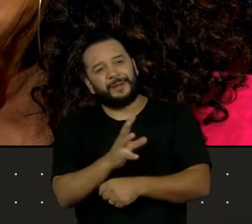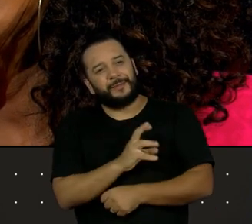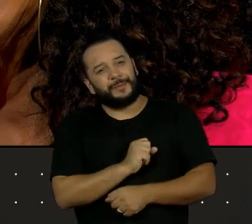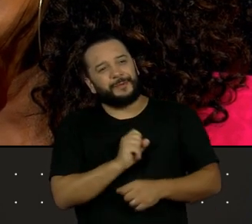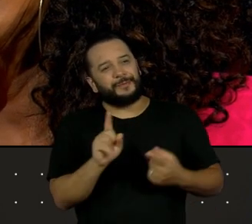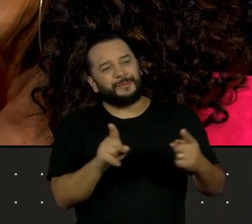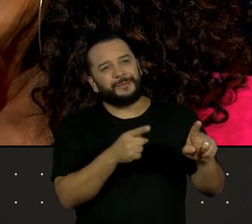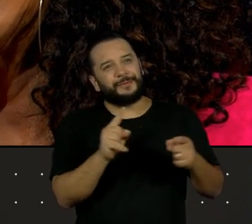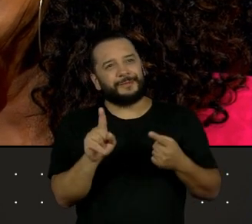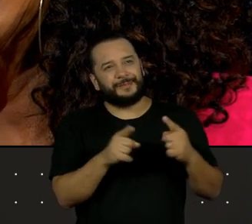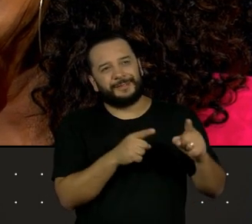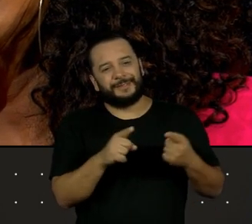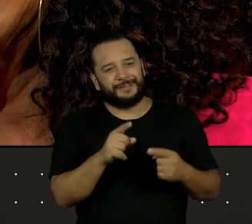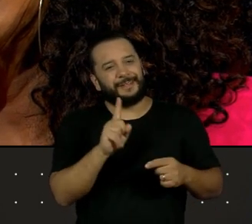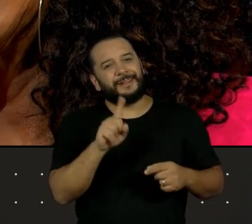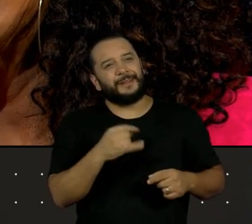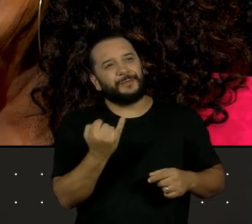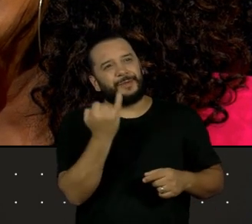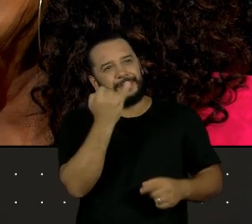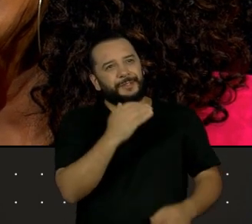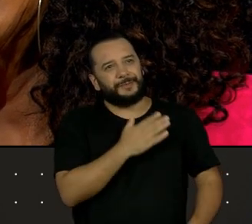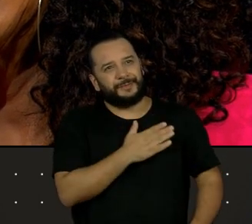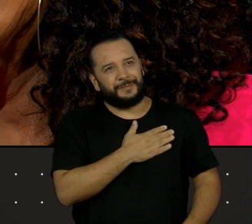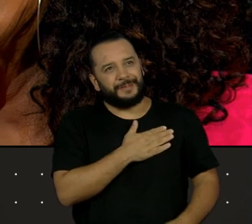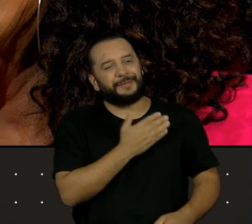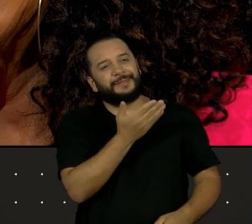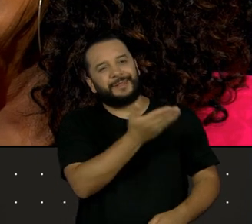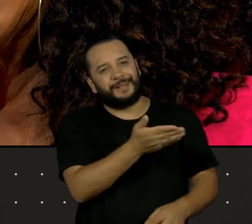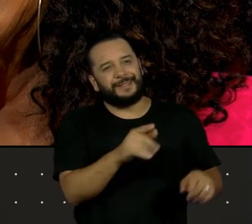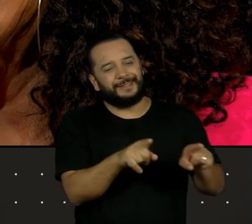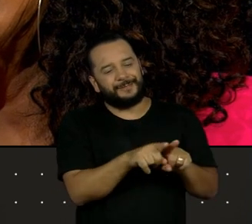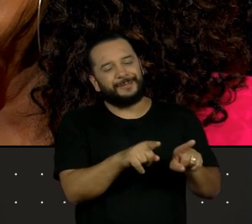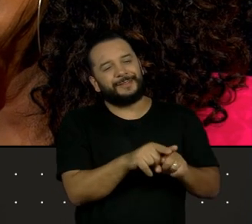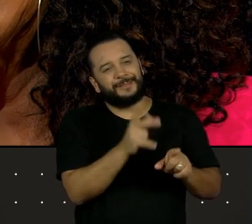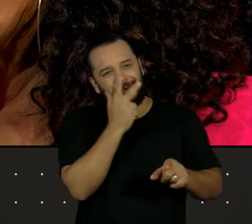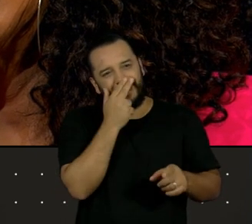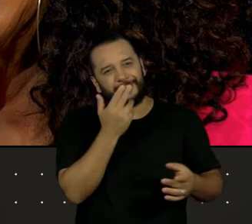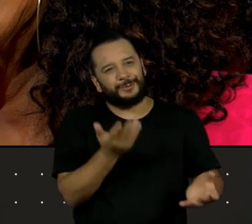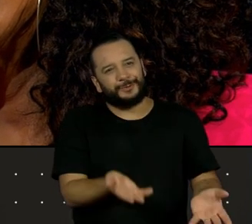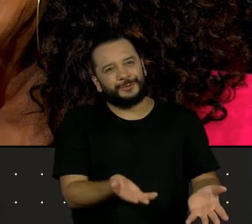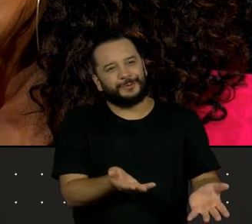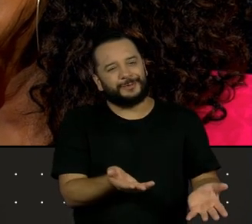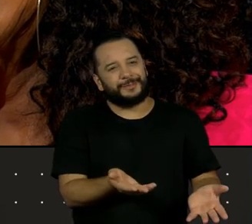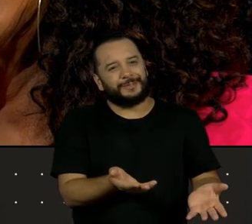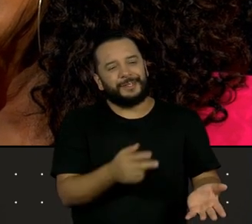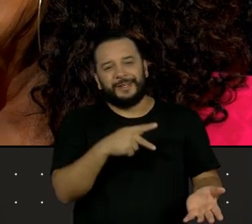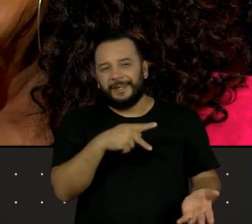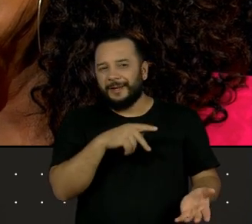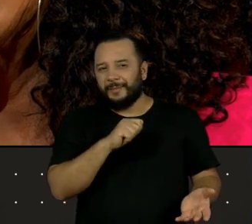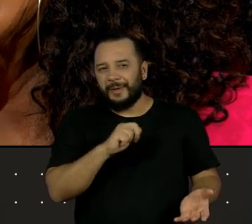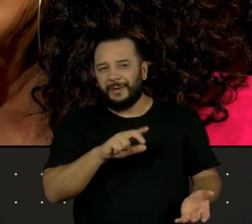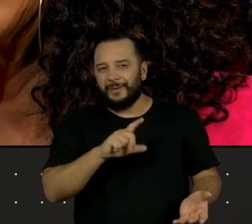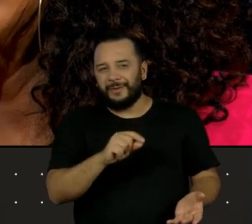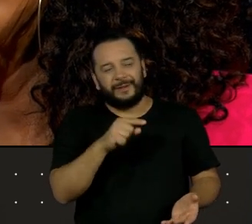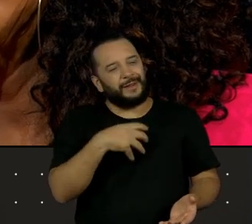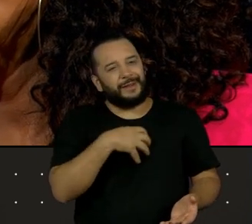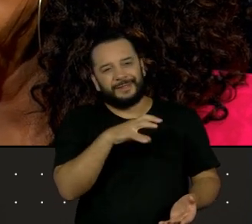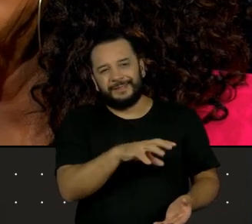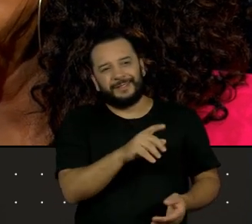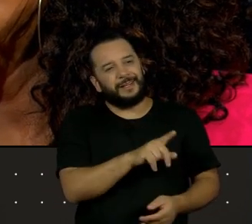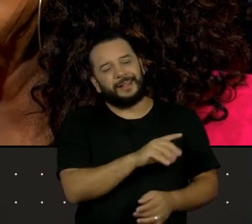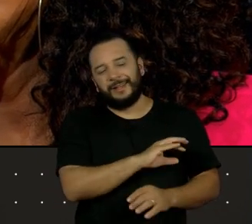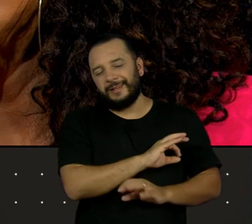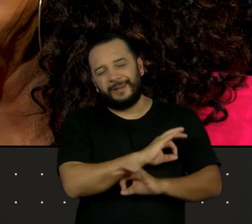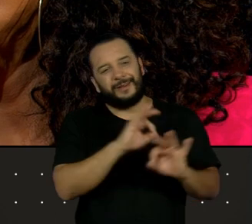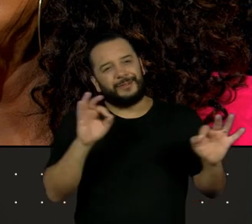que foi muito foi muito importante para mim para ela também eu acho e ela é isso uma pessoa também ótima para fazer isso